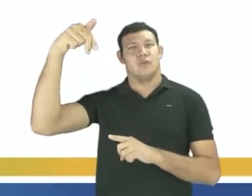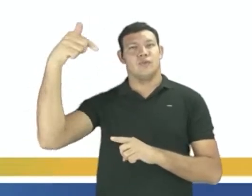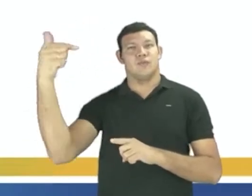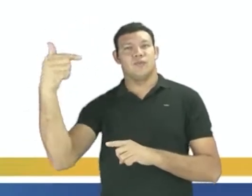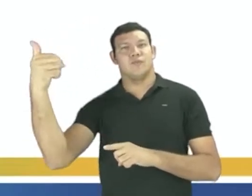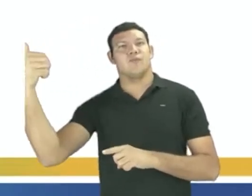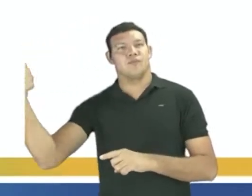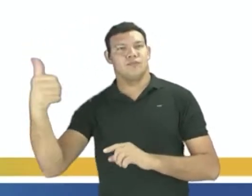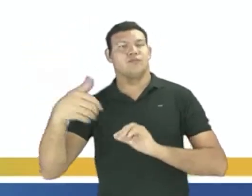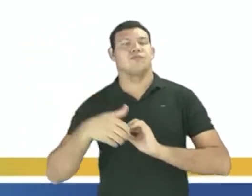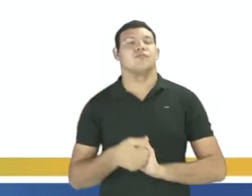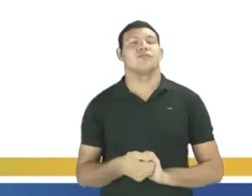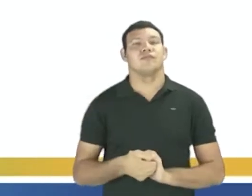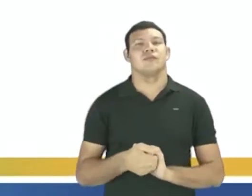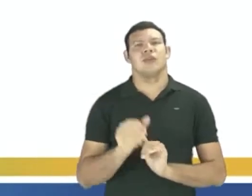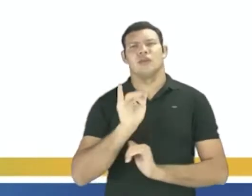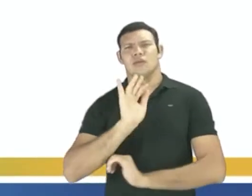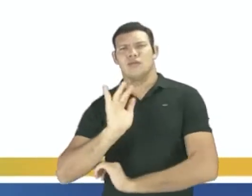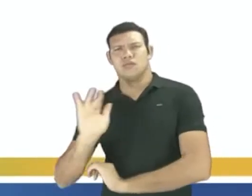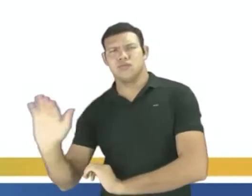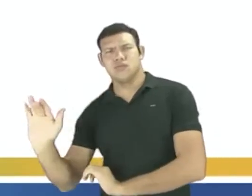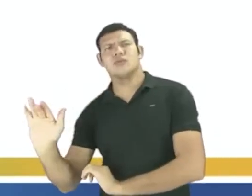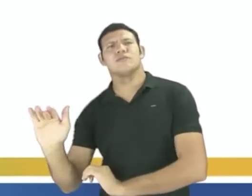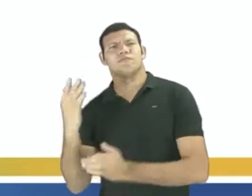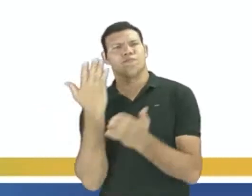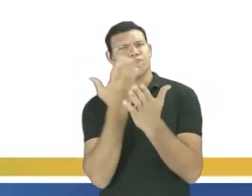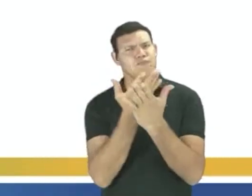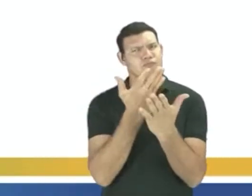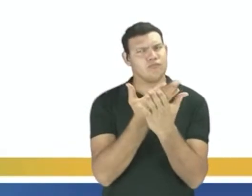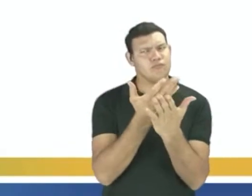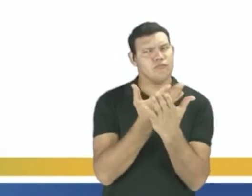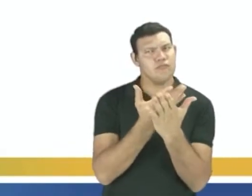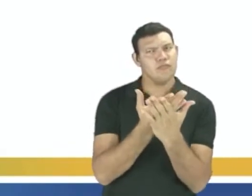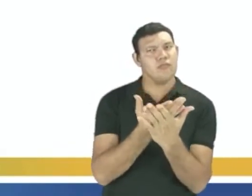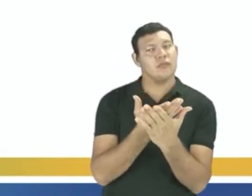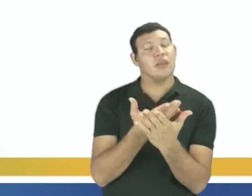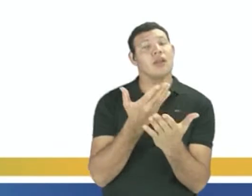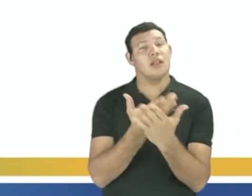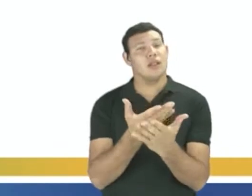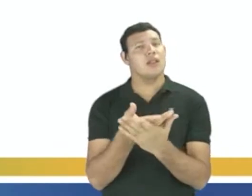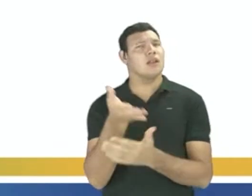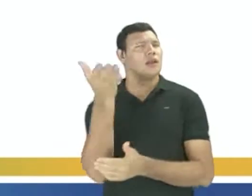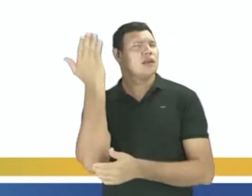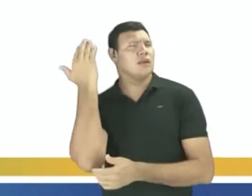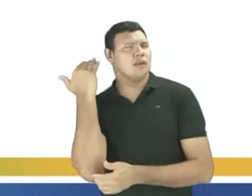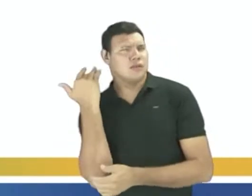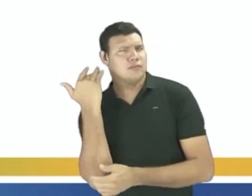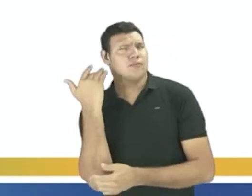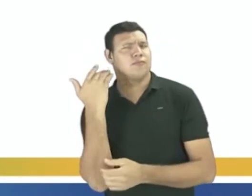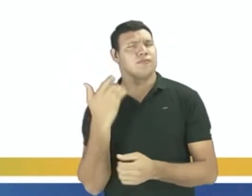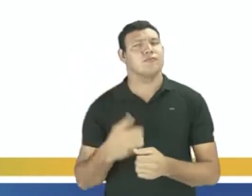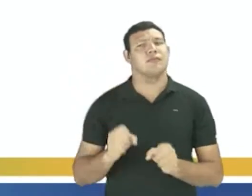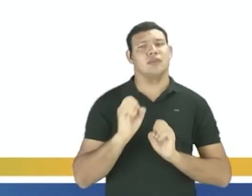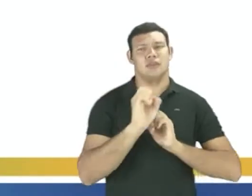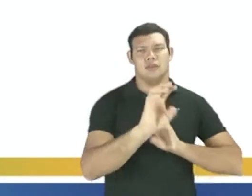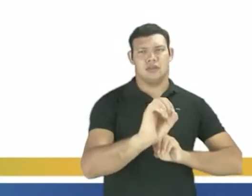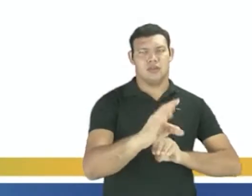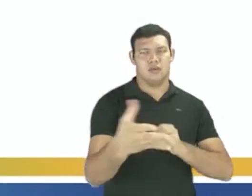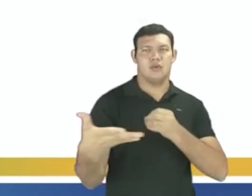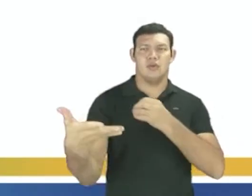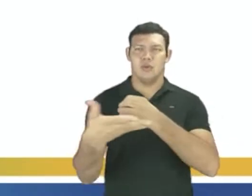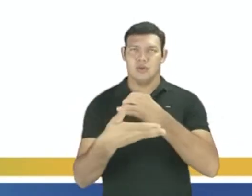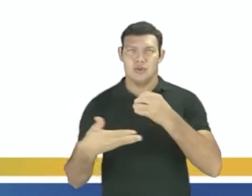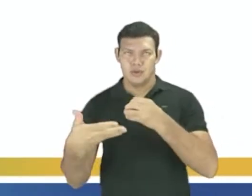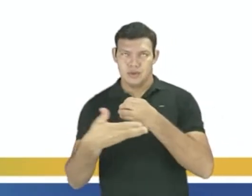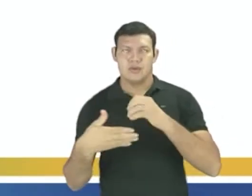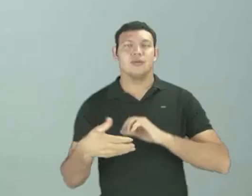monômio, certo? E aí vocês já estudaram em aulas anteriores, lá na educação básica, né, na 7ª série,